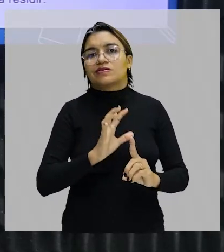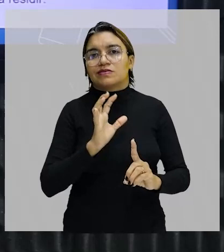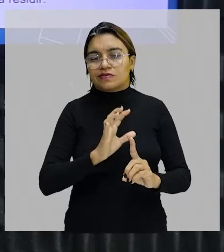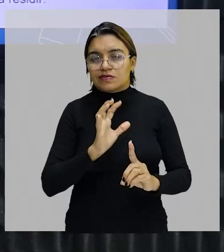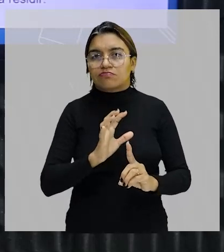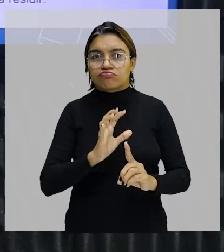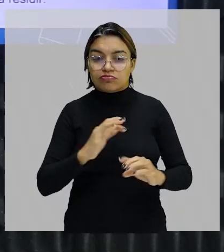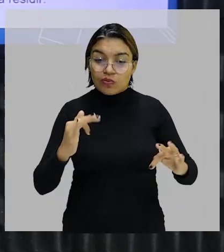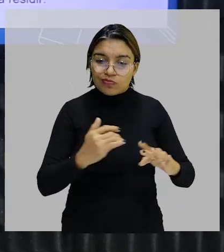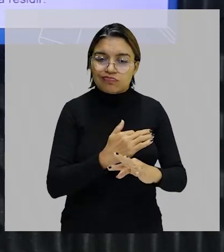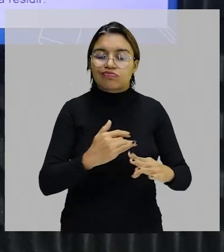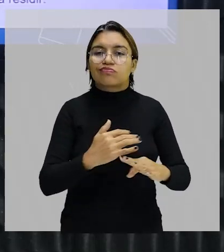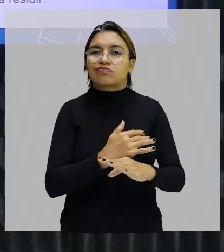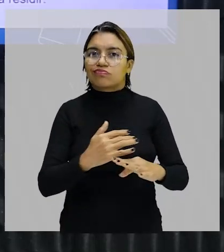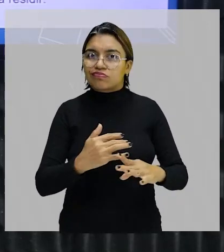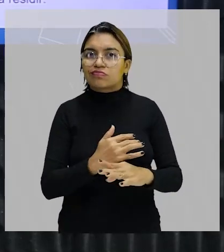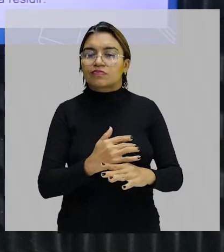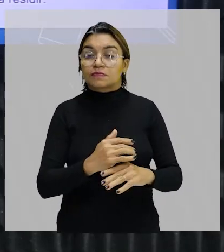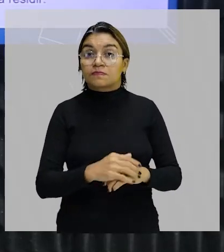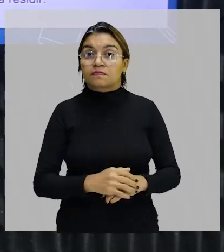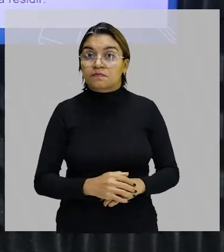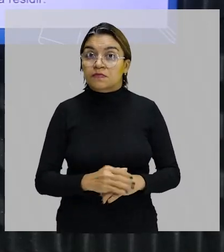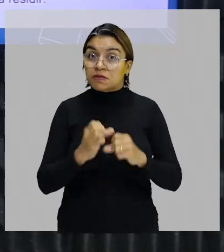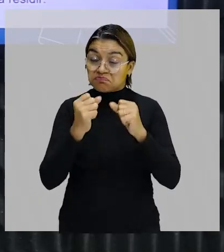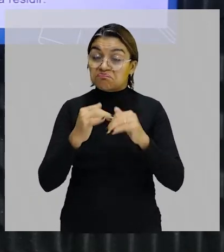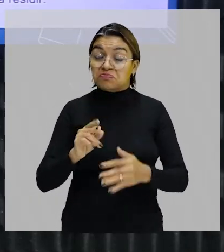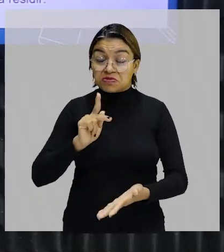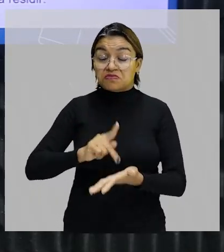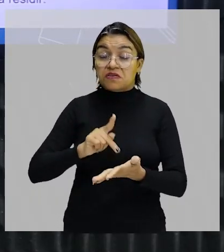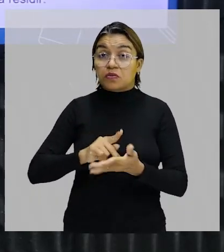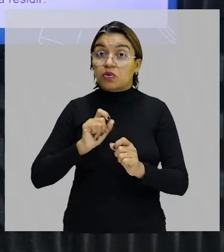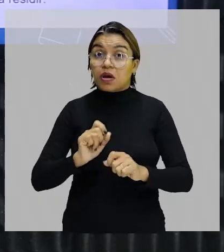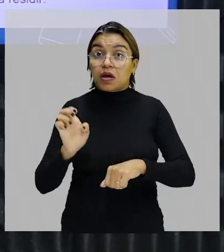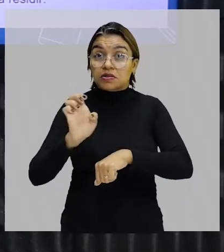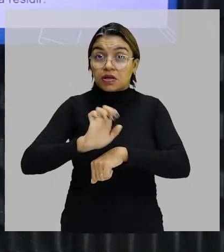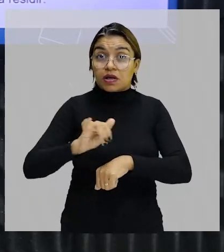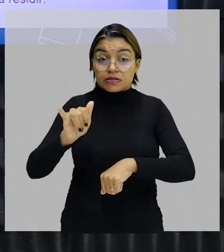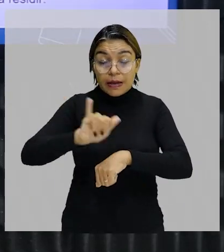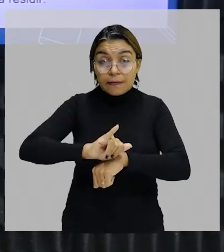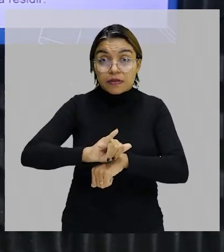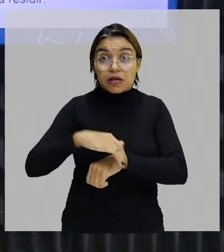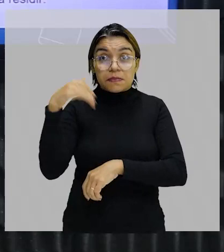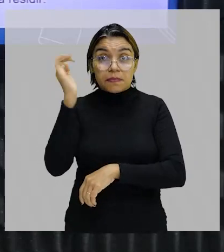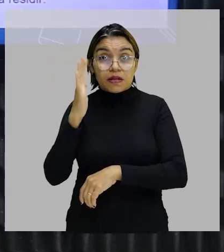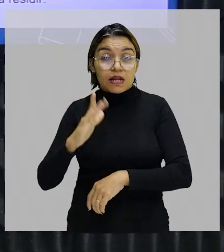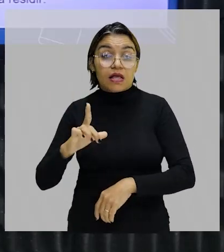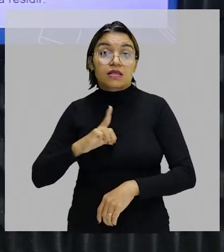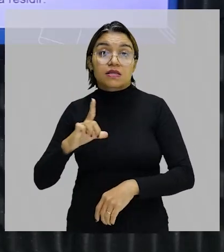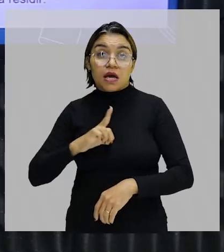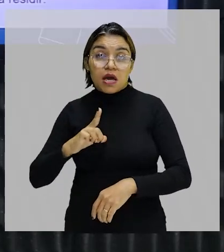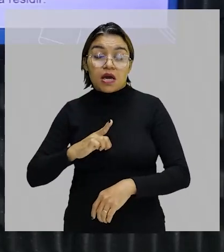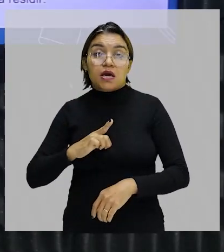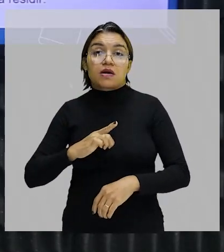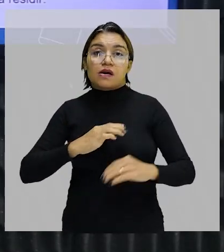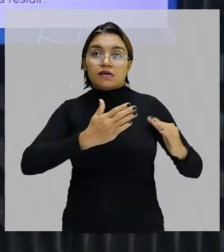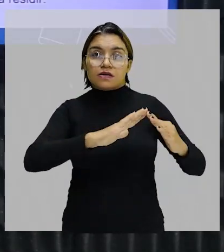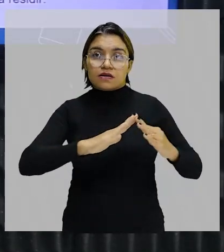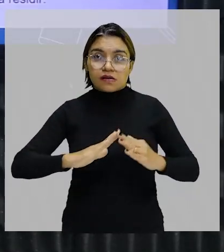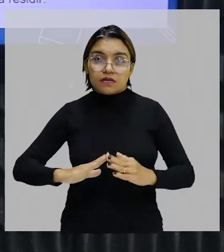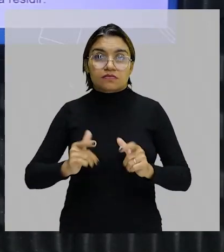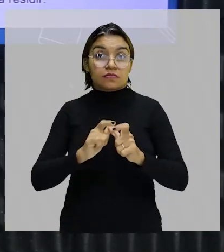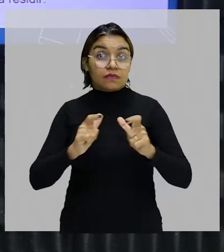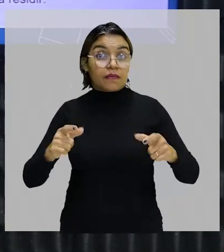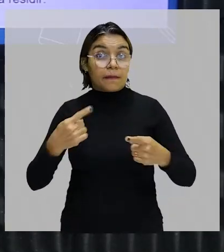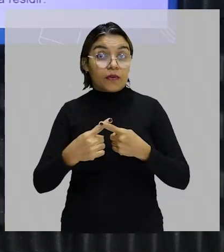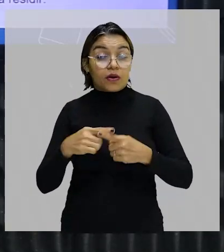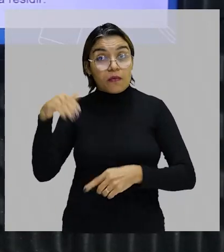problema urbano das posso te afirmar que as capitais brasileiras aí todas elas vão apresentar problemas de favelização. Por quê? Porque o